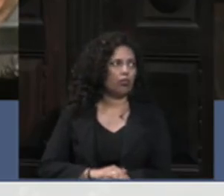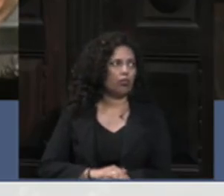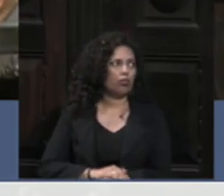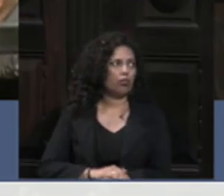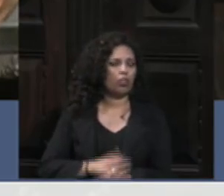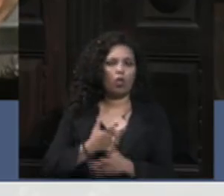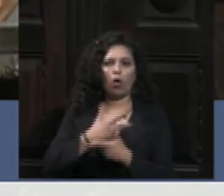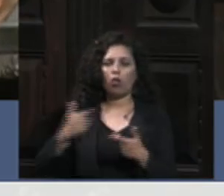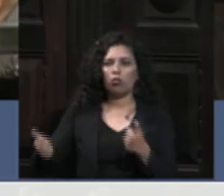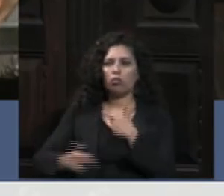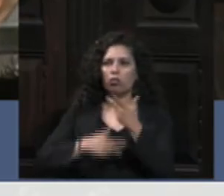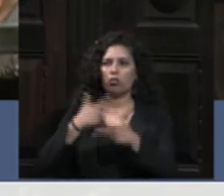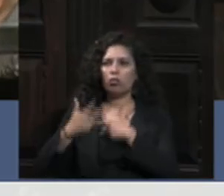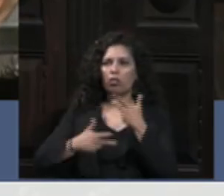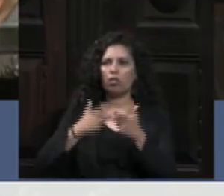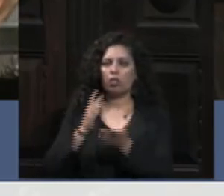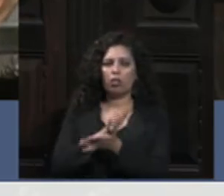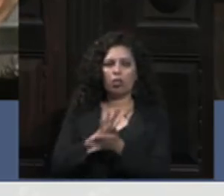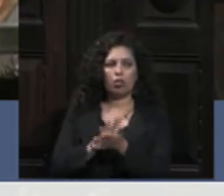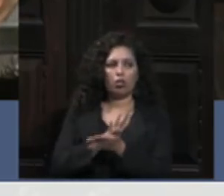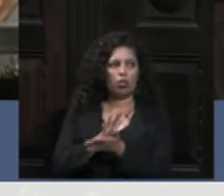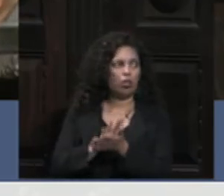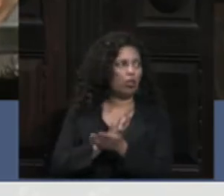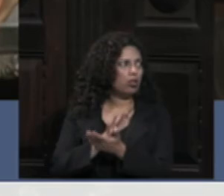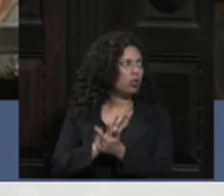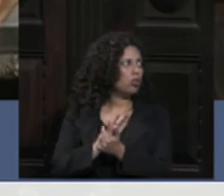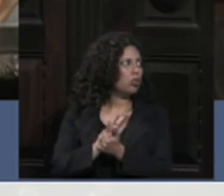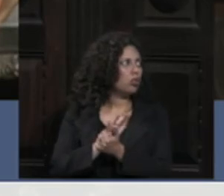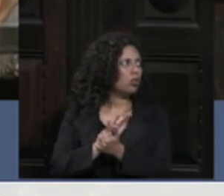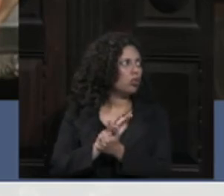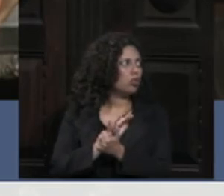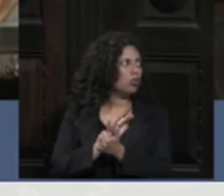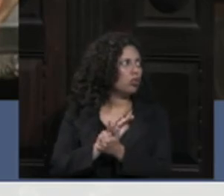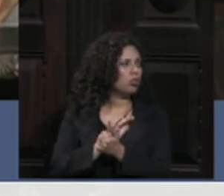Não tendo mais nenhum orador, momento.